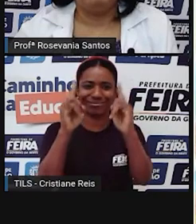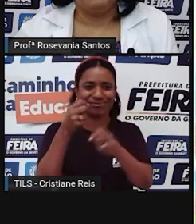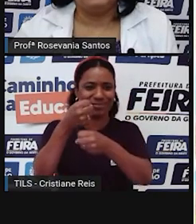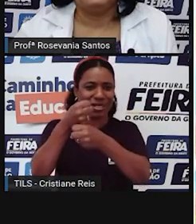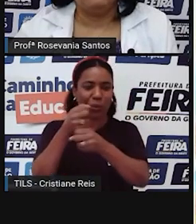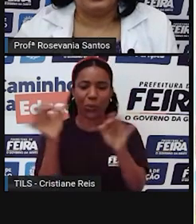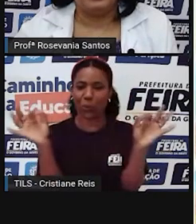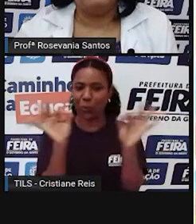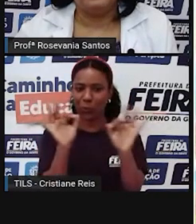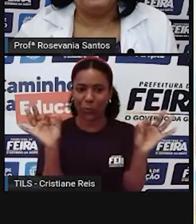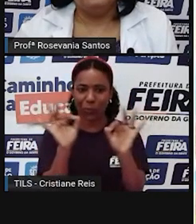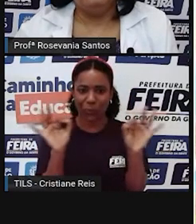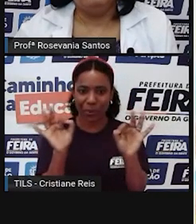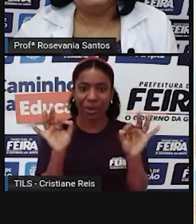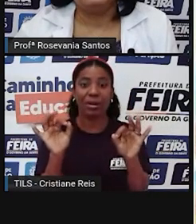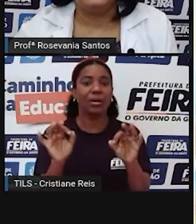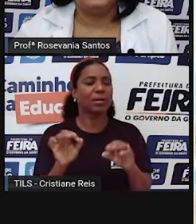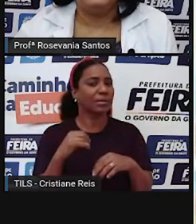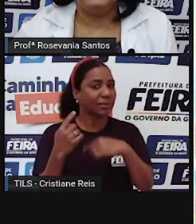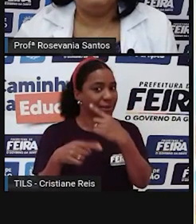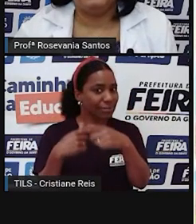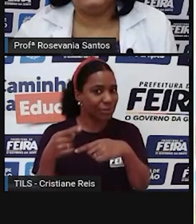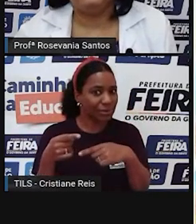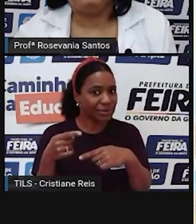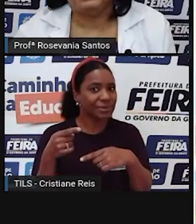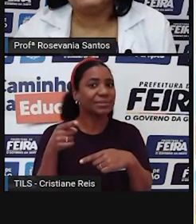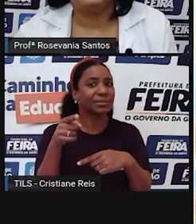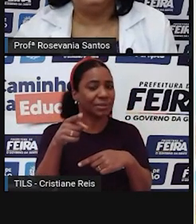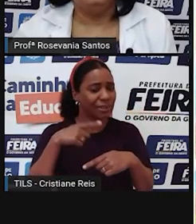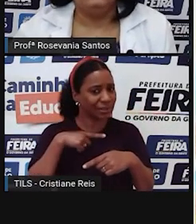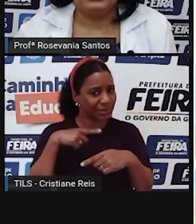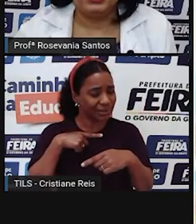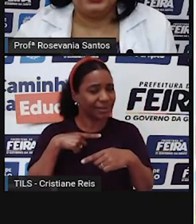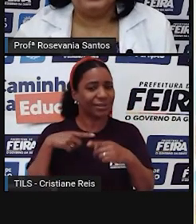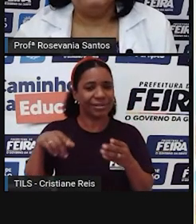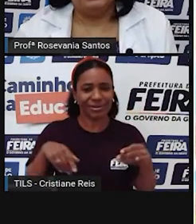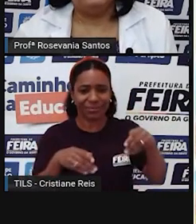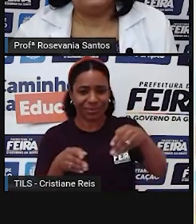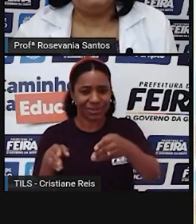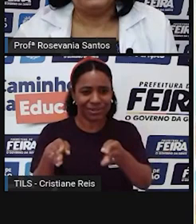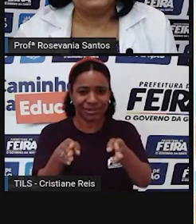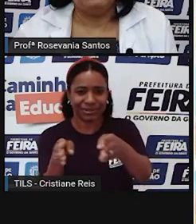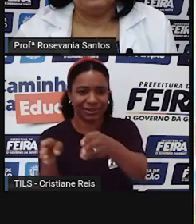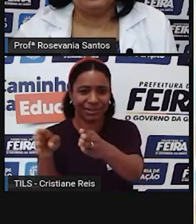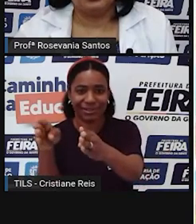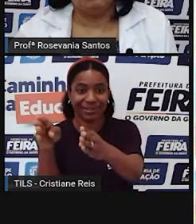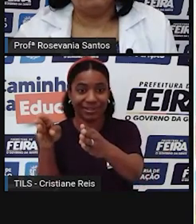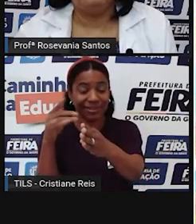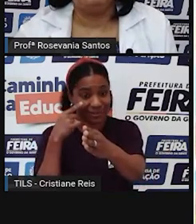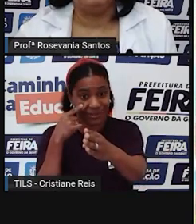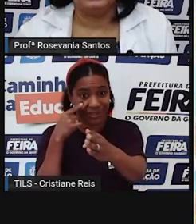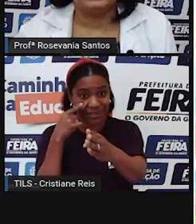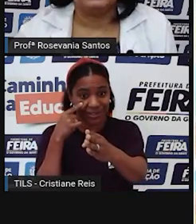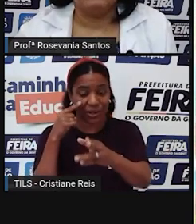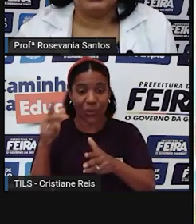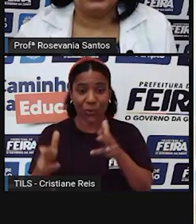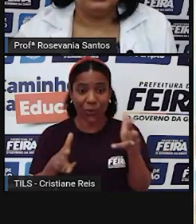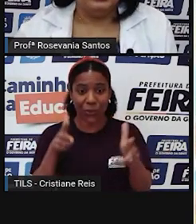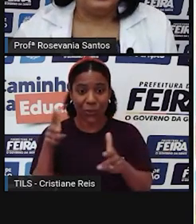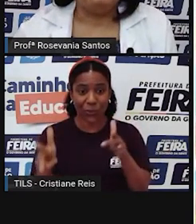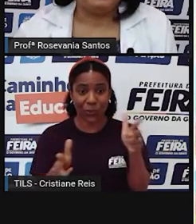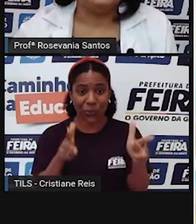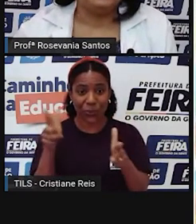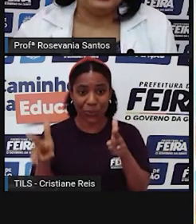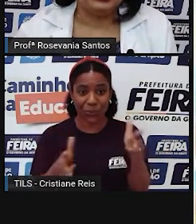acontece? Depois eu abro uma estrada aí para que passe um trem. Já percebam que já houve uma alteração